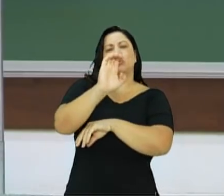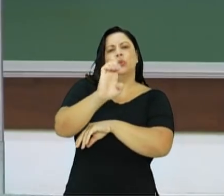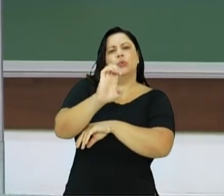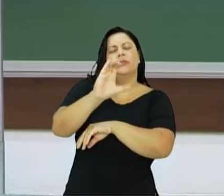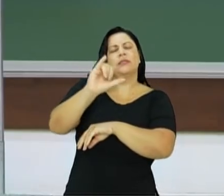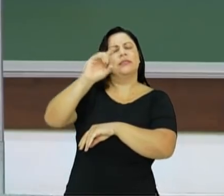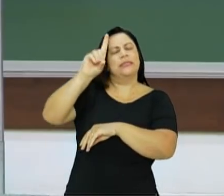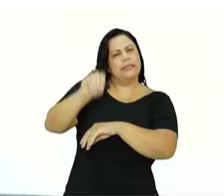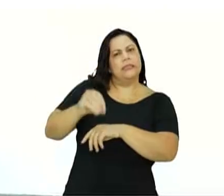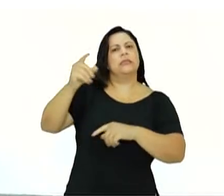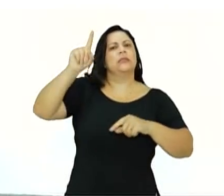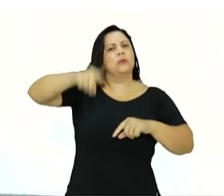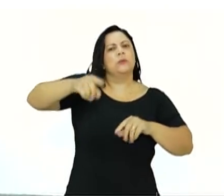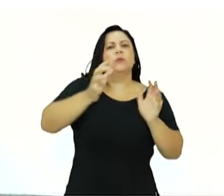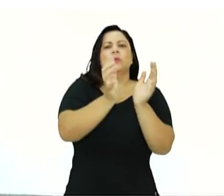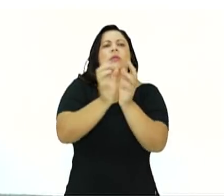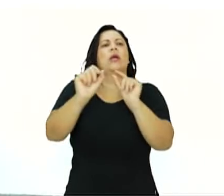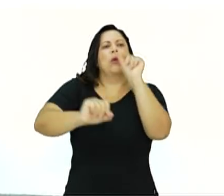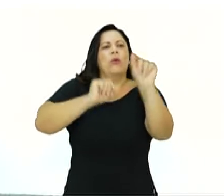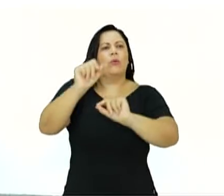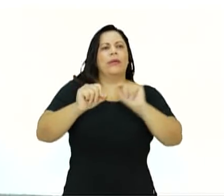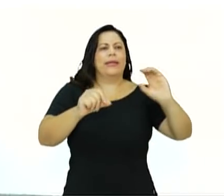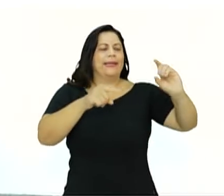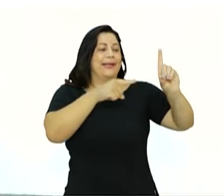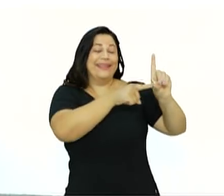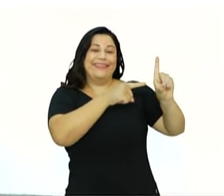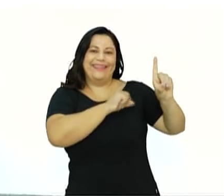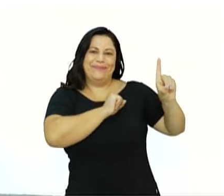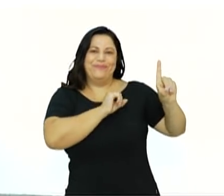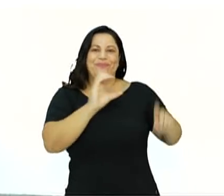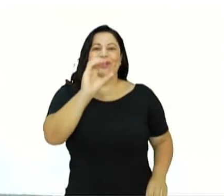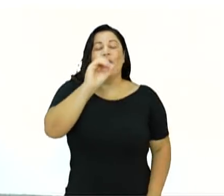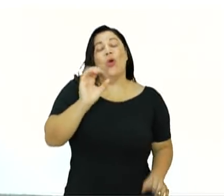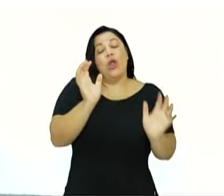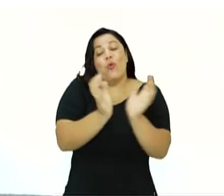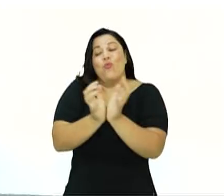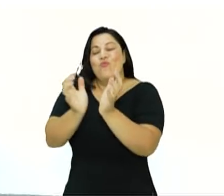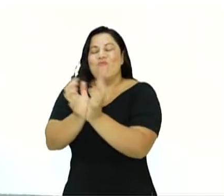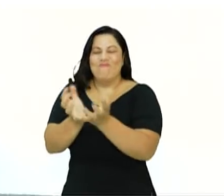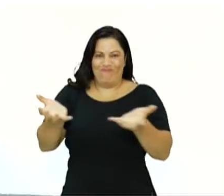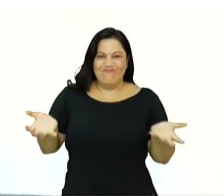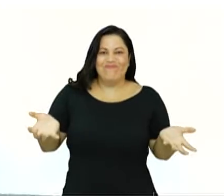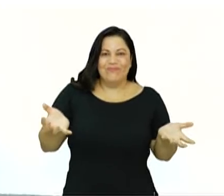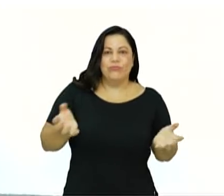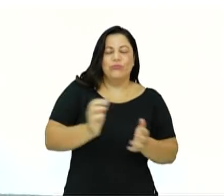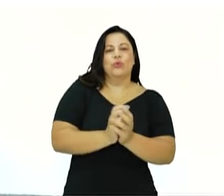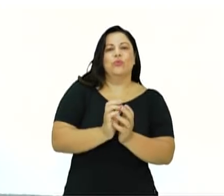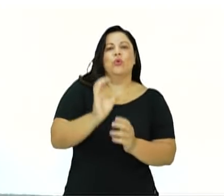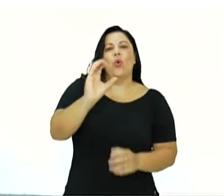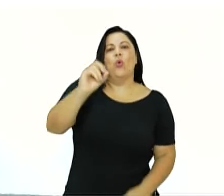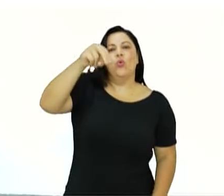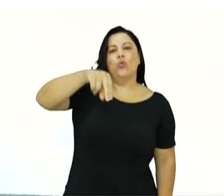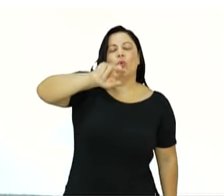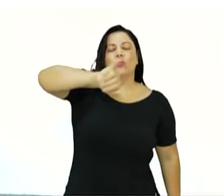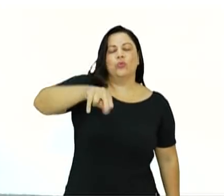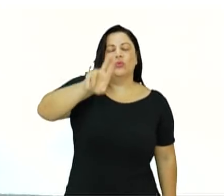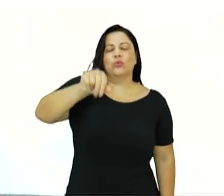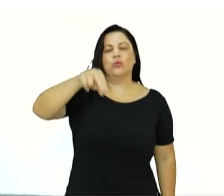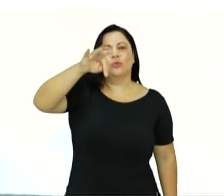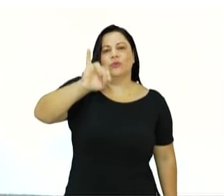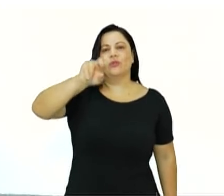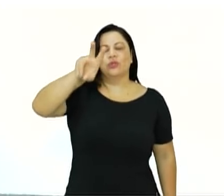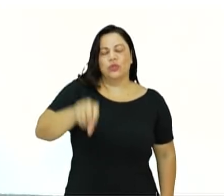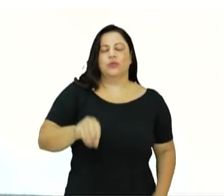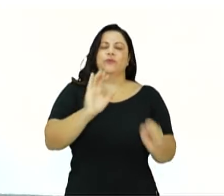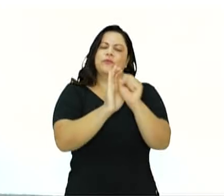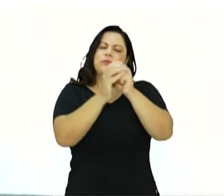é classificado como tecido conjuntivo, né? O conjuntivo é um grupo de tecidos, né? Entre eles tendo o cartilaginoso, né? E